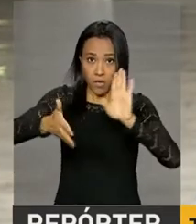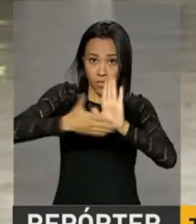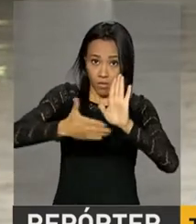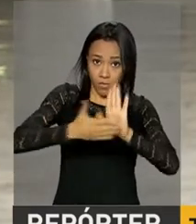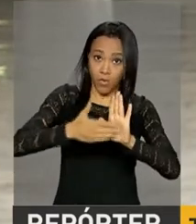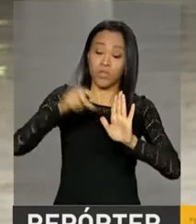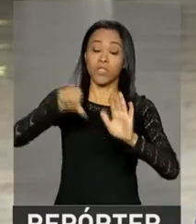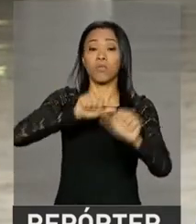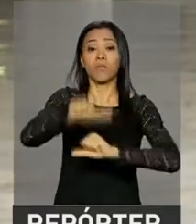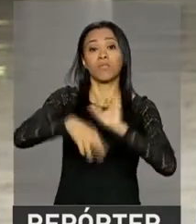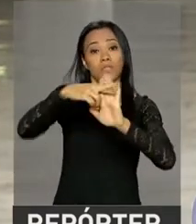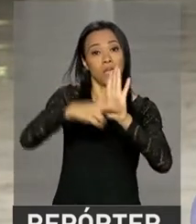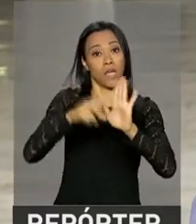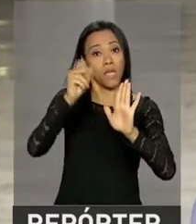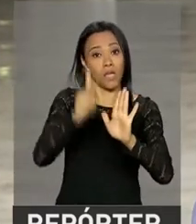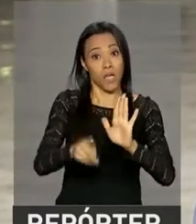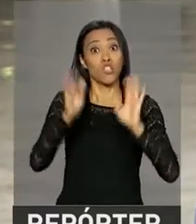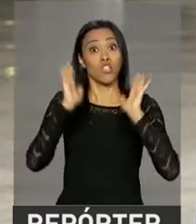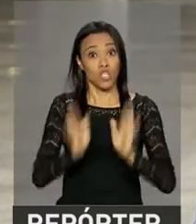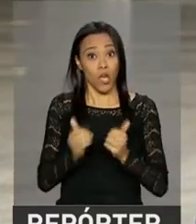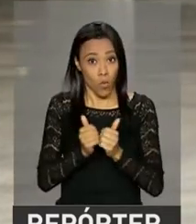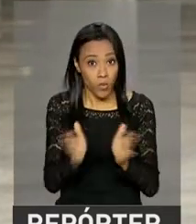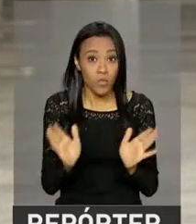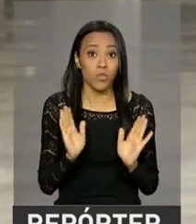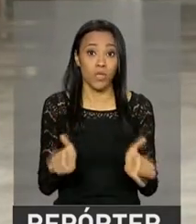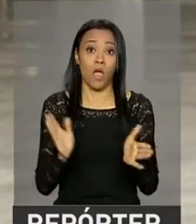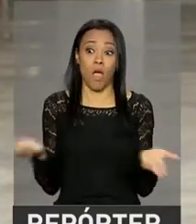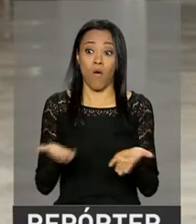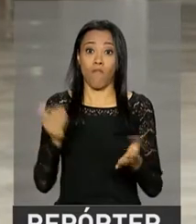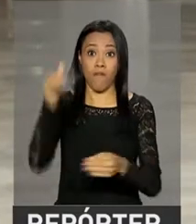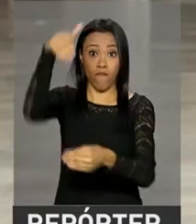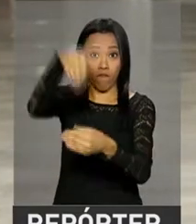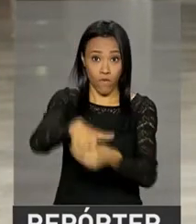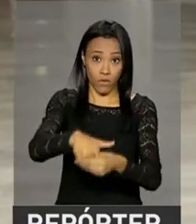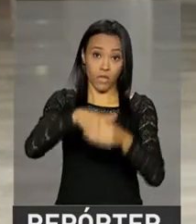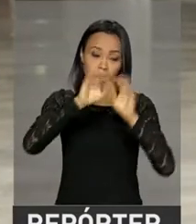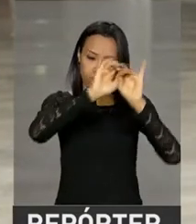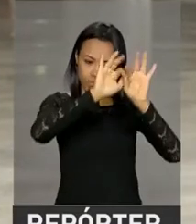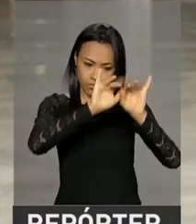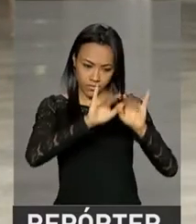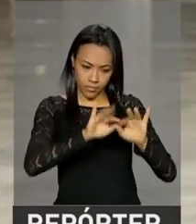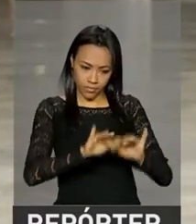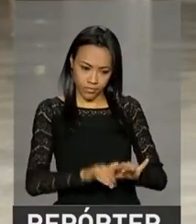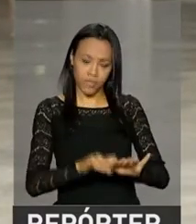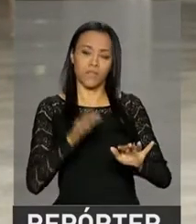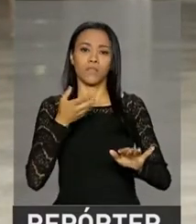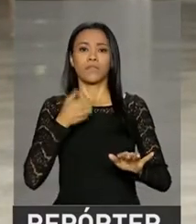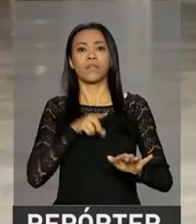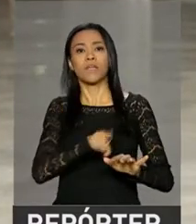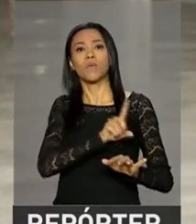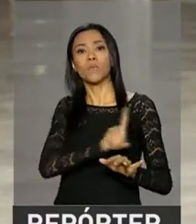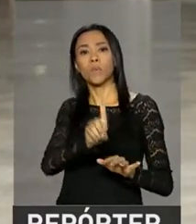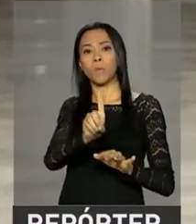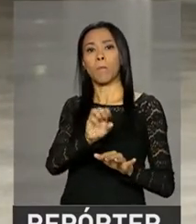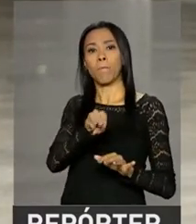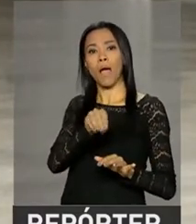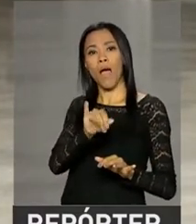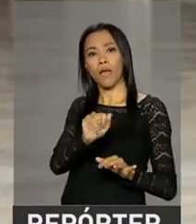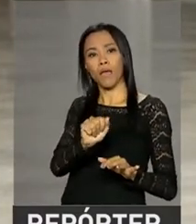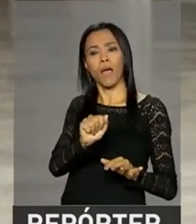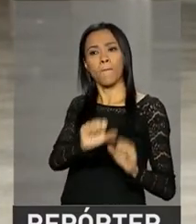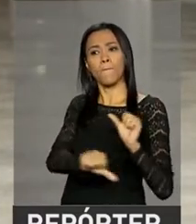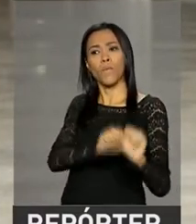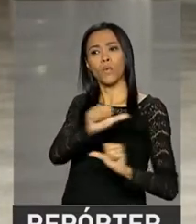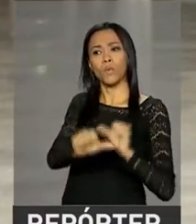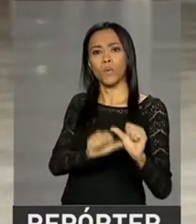acabou de começar os deputados ou então votar o parecer do relator deputado arthur maia que apresentou mudanças nas regras